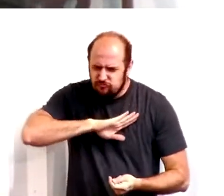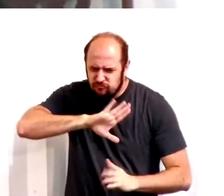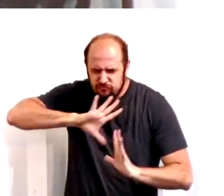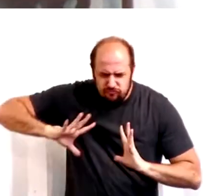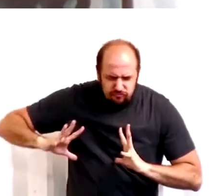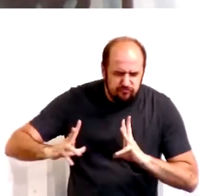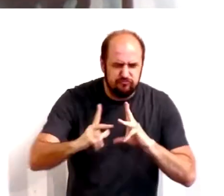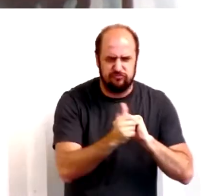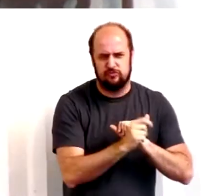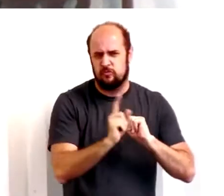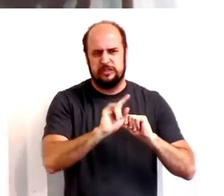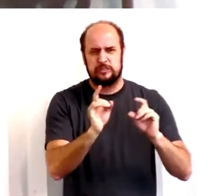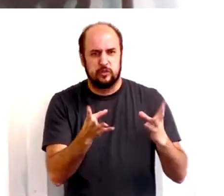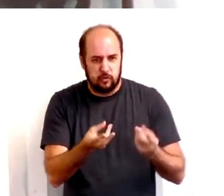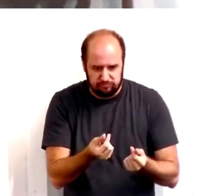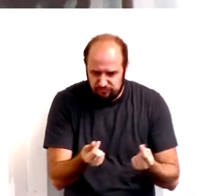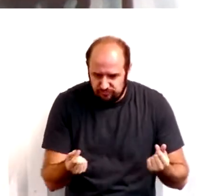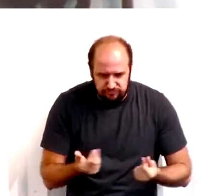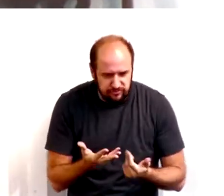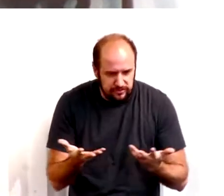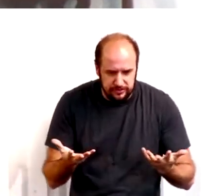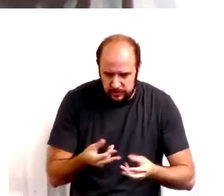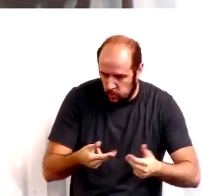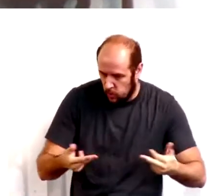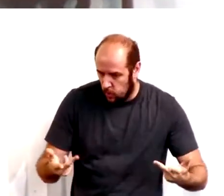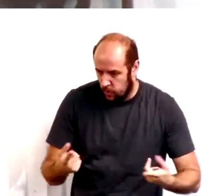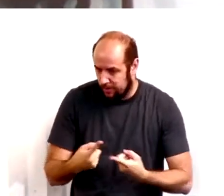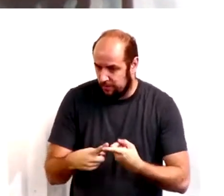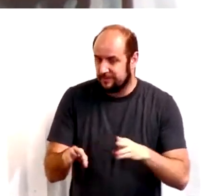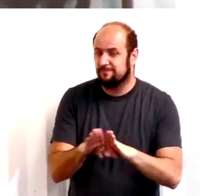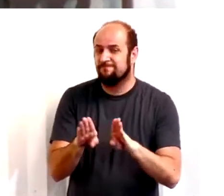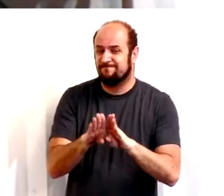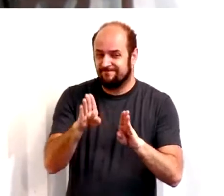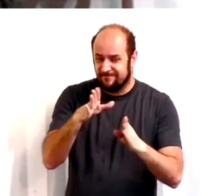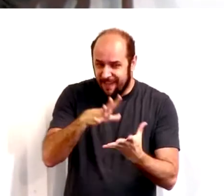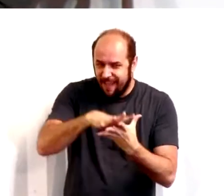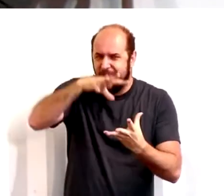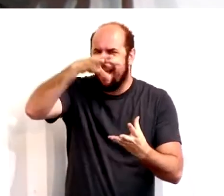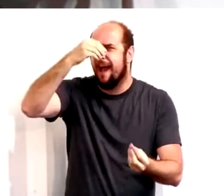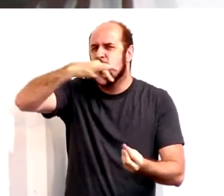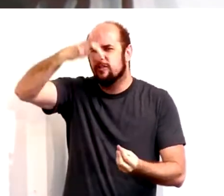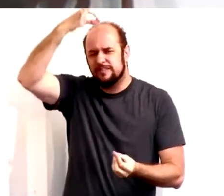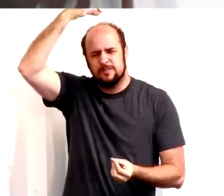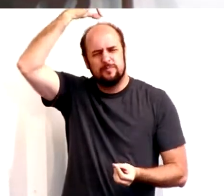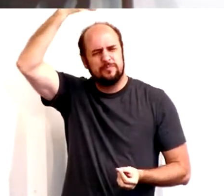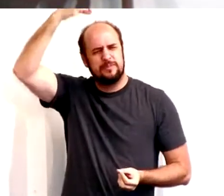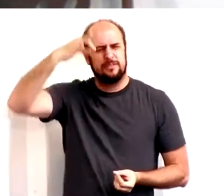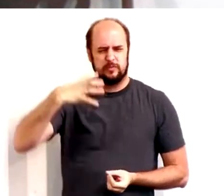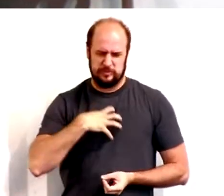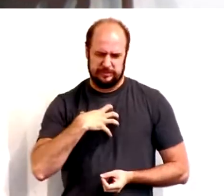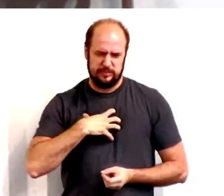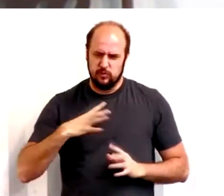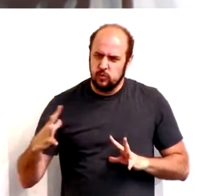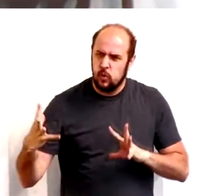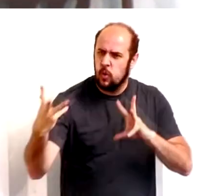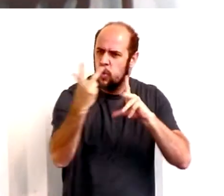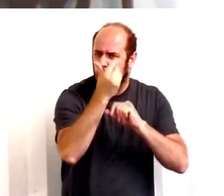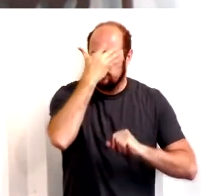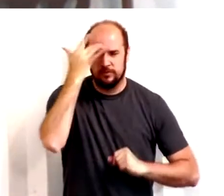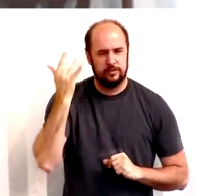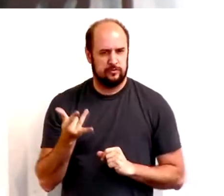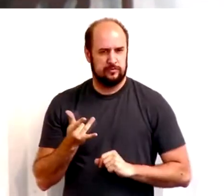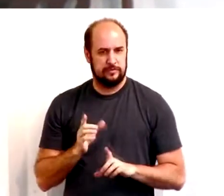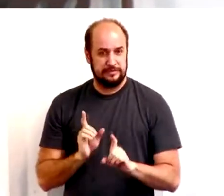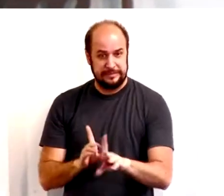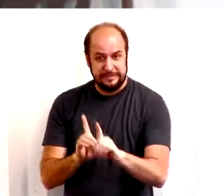algo material, a necessidade tem a ver também com o espiritual, pois isso completa a pessoa como um todo. Então o